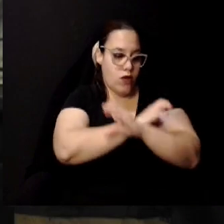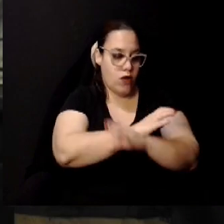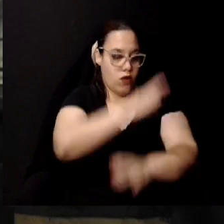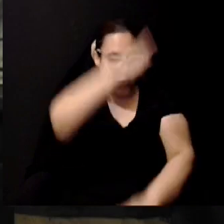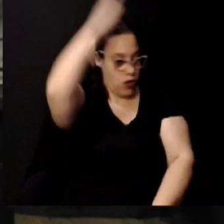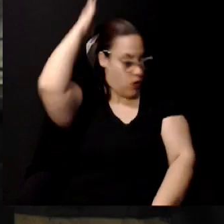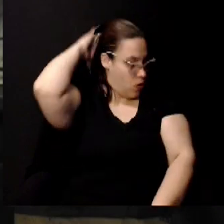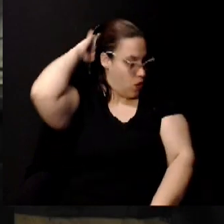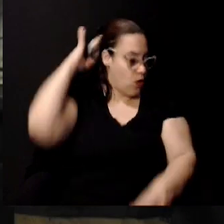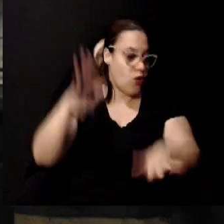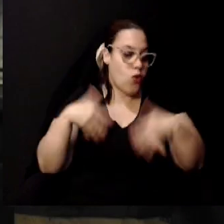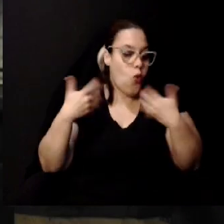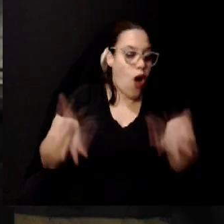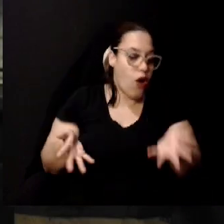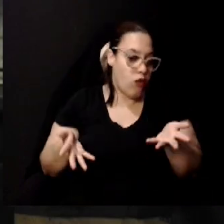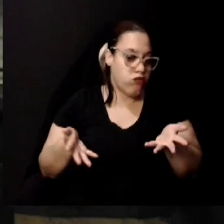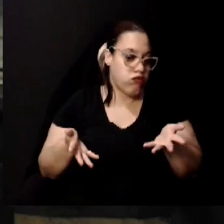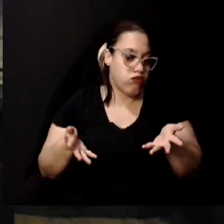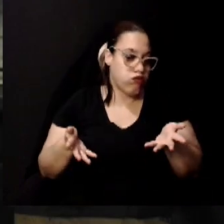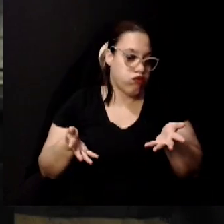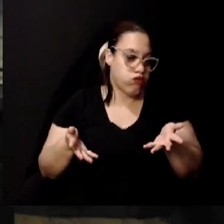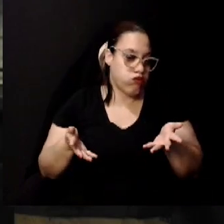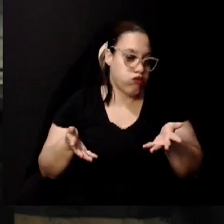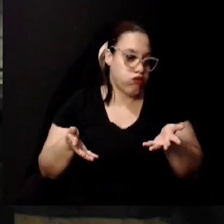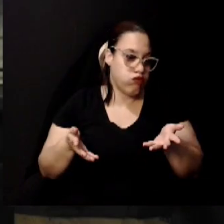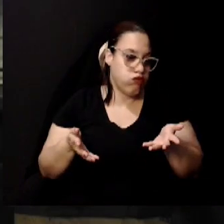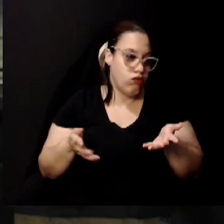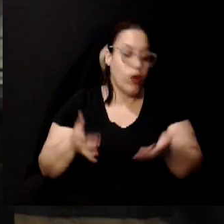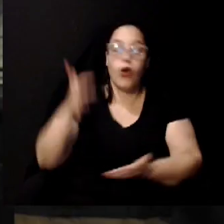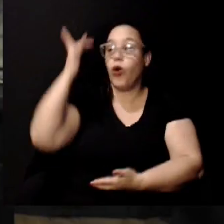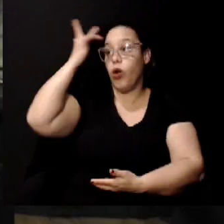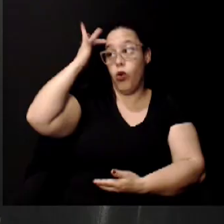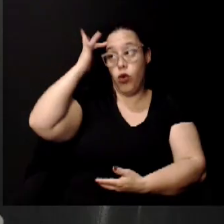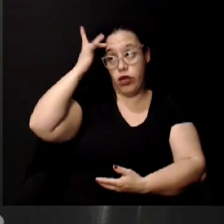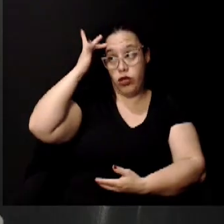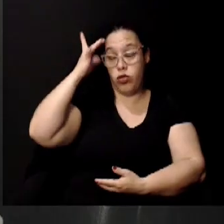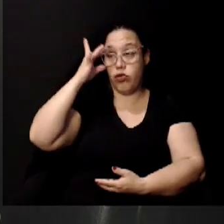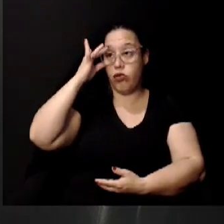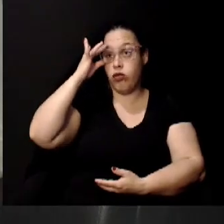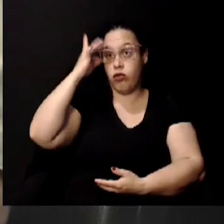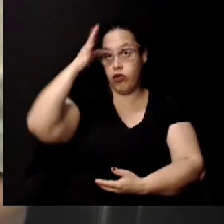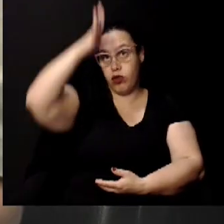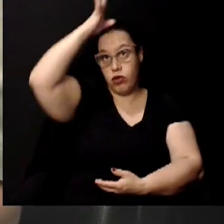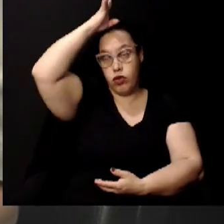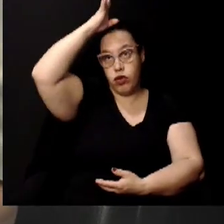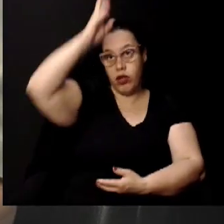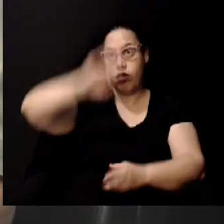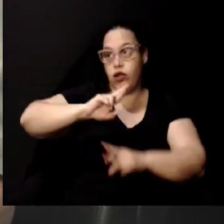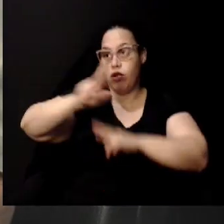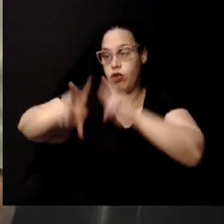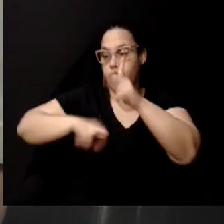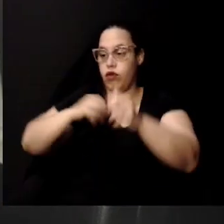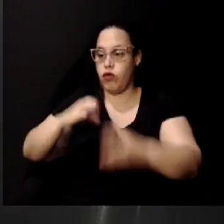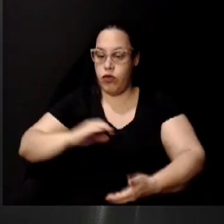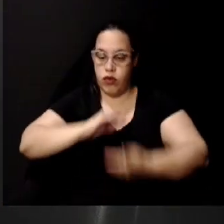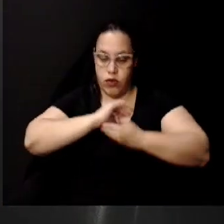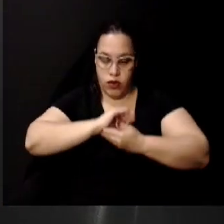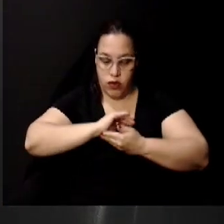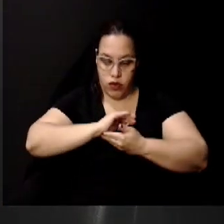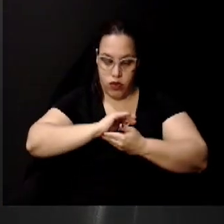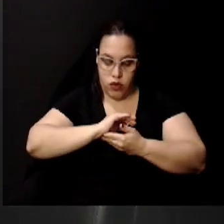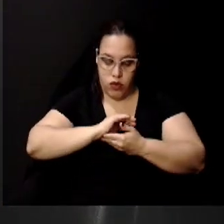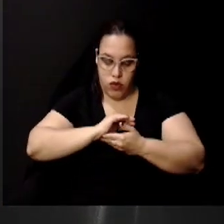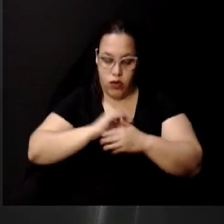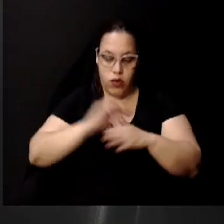a função dessa brigada aí dos incêndios? Eu acho que tem funções diferentes. A Defesa Civil, ela cumpre um papel